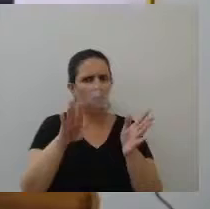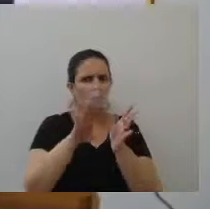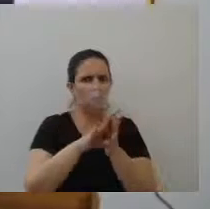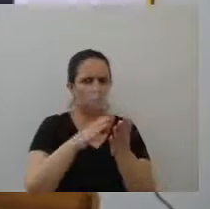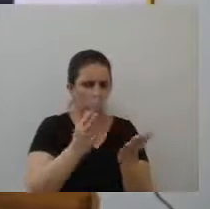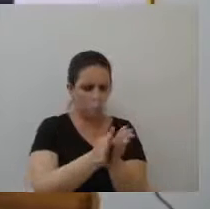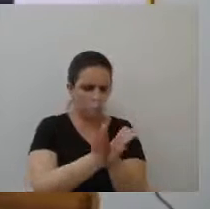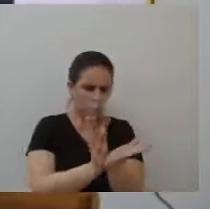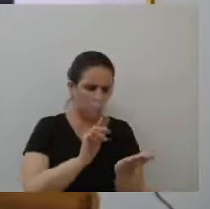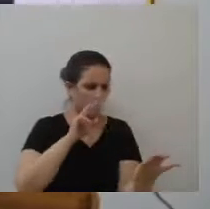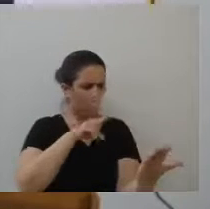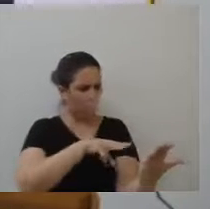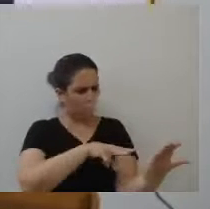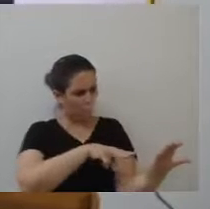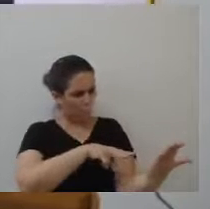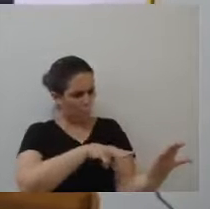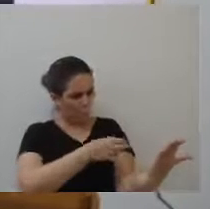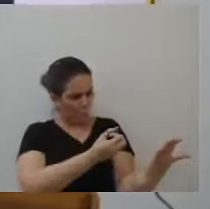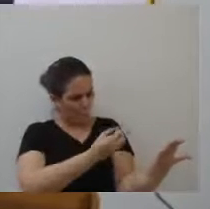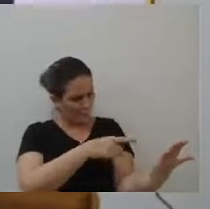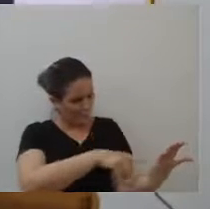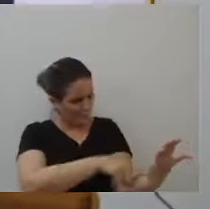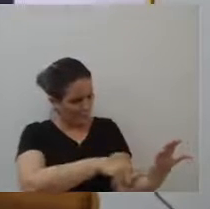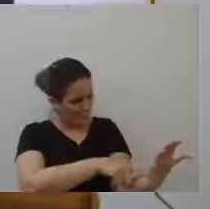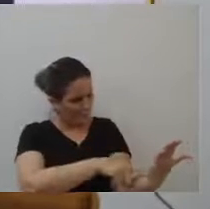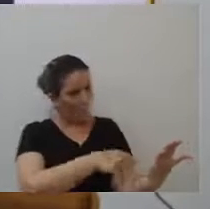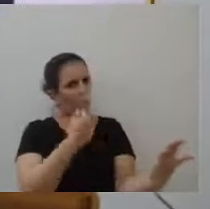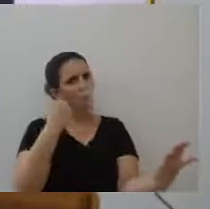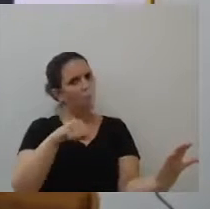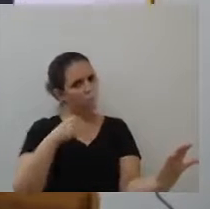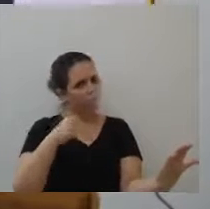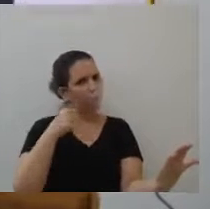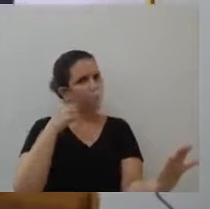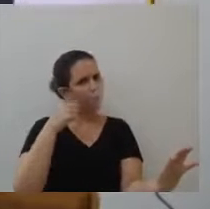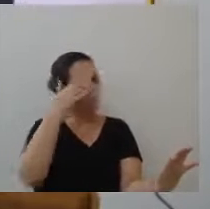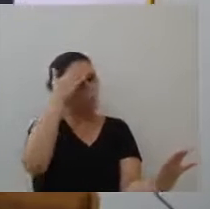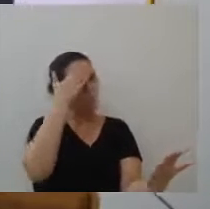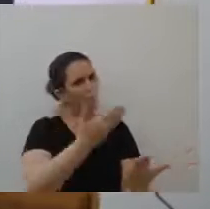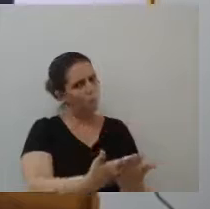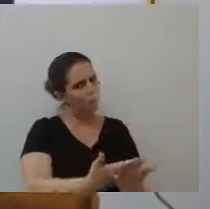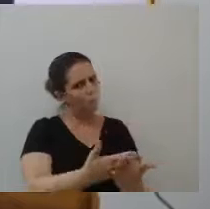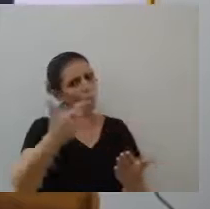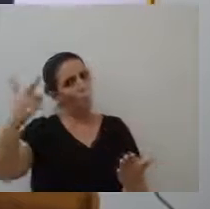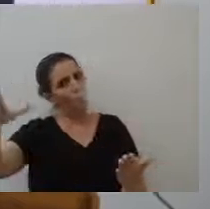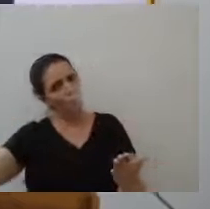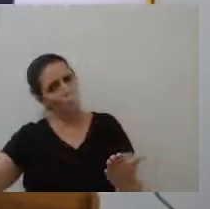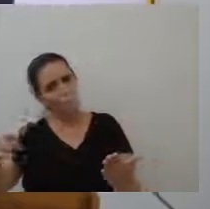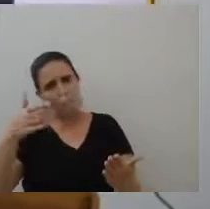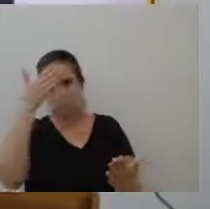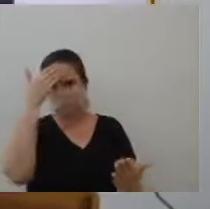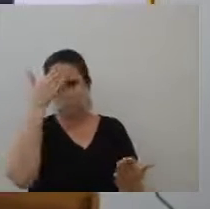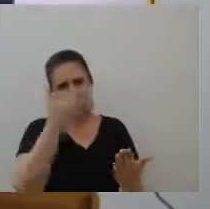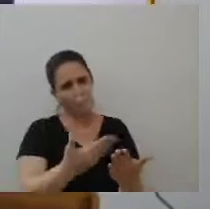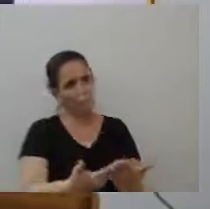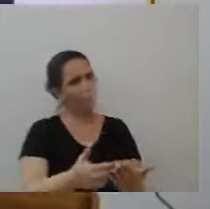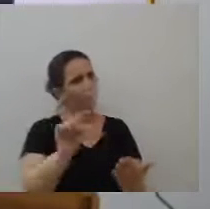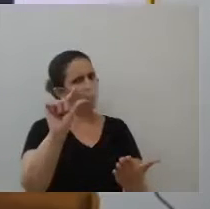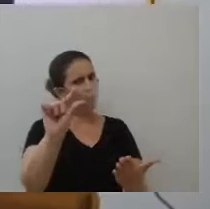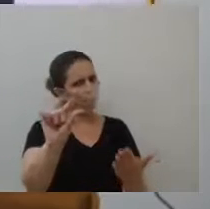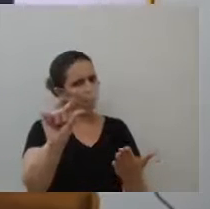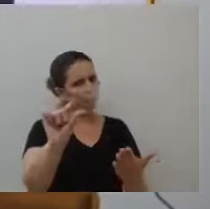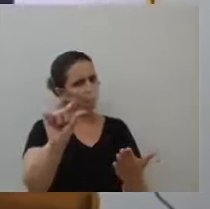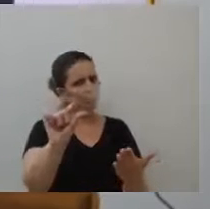Vamos ver na tela cheia de novo. Gente, veja, uma forma bem popular, uma forma